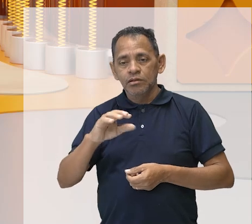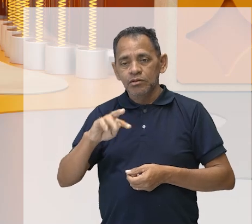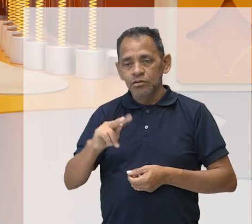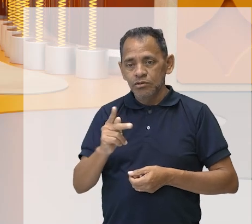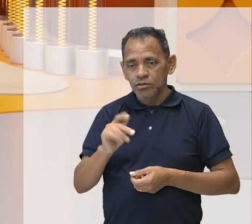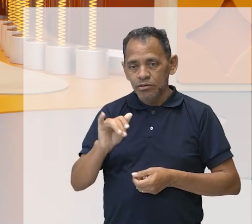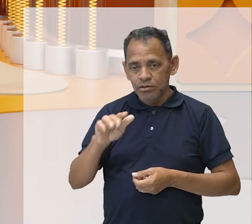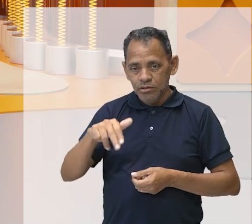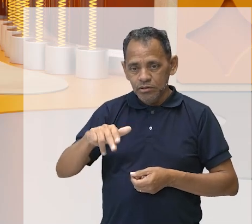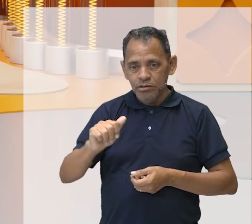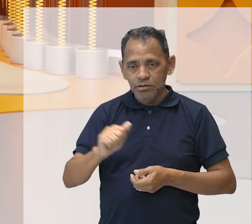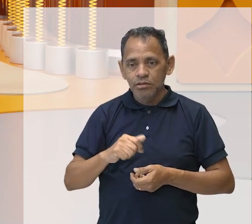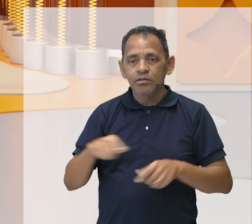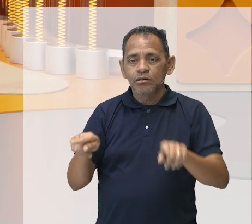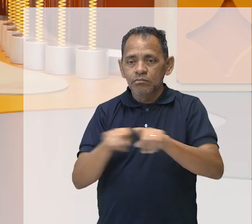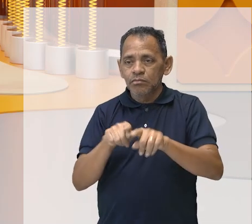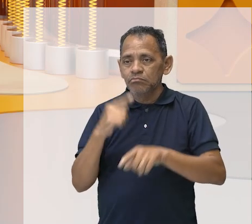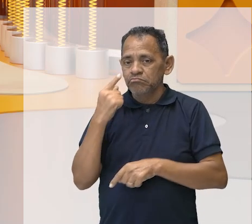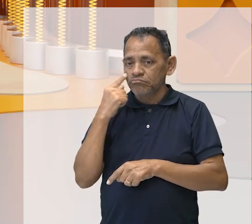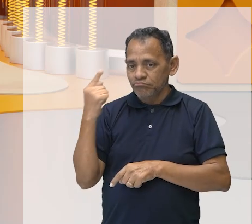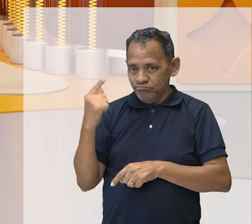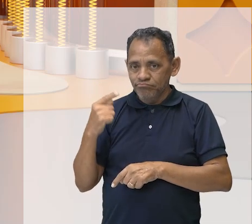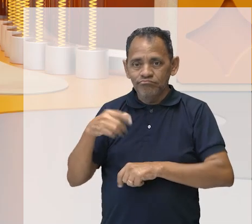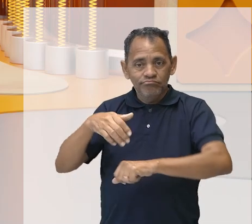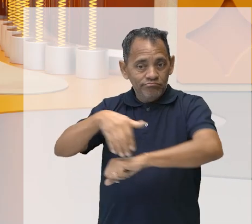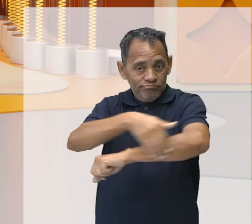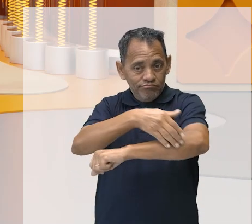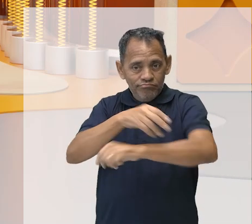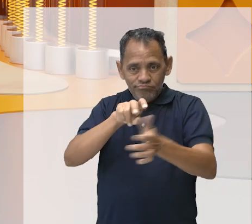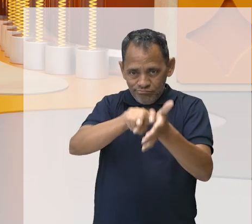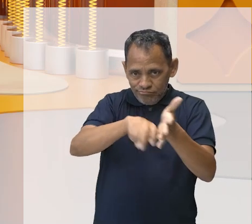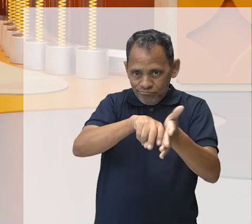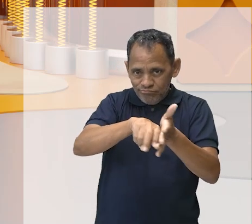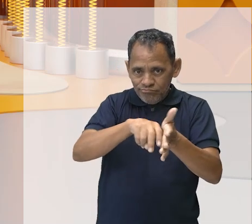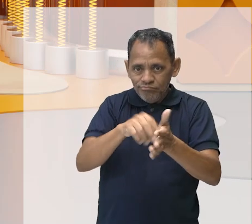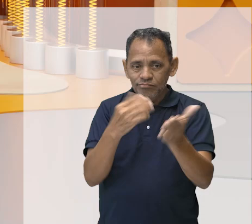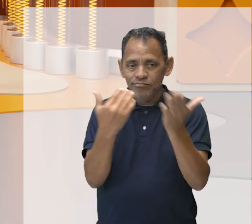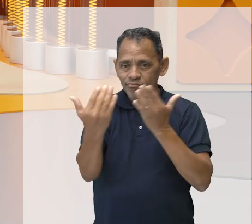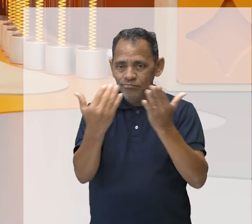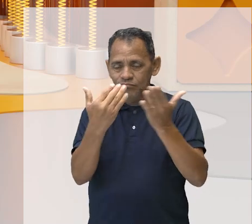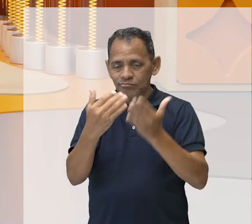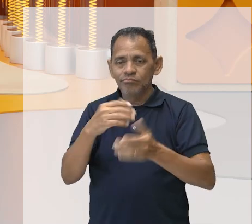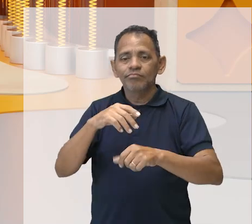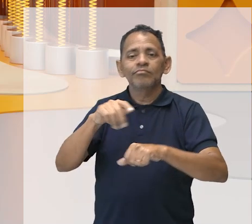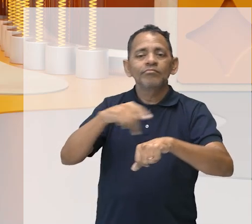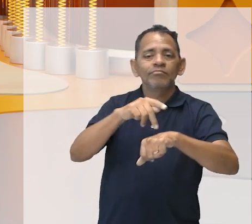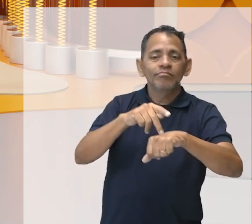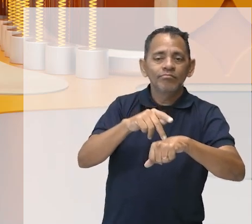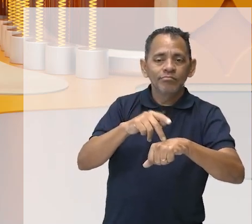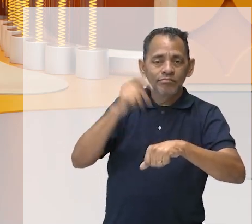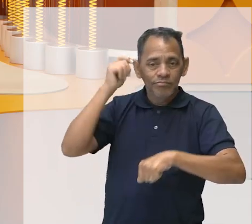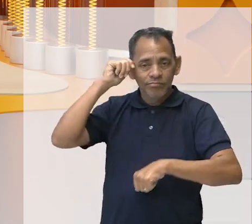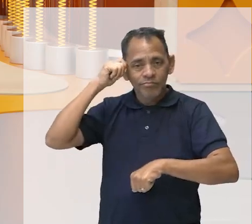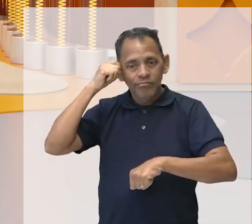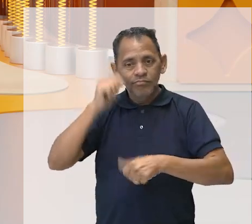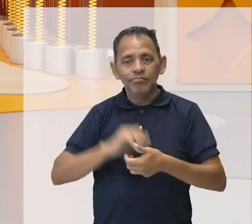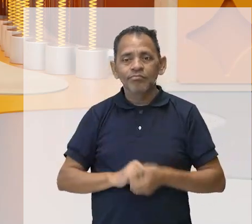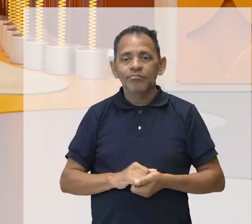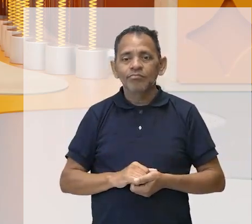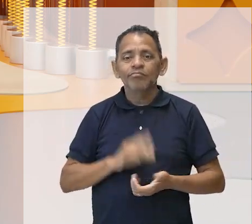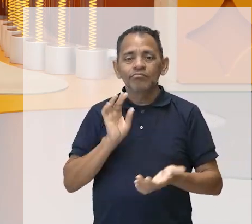rodovias que existem, né? Se comparado ali com países africanos, né? Então, realmente, o